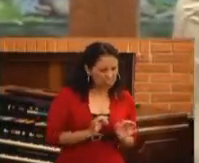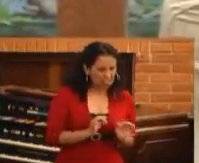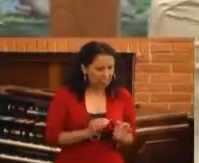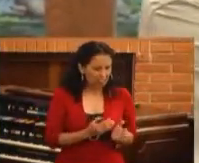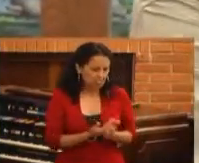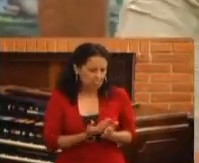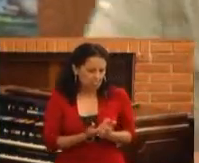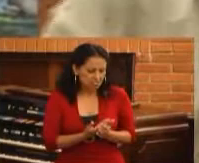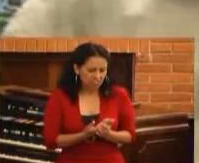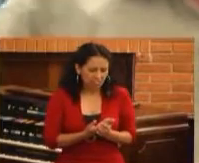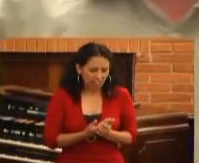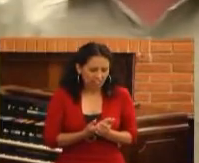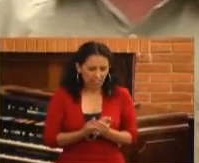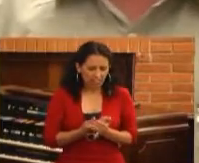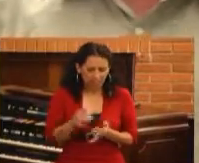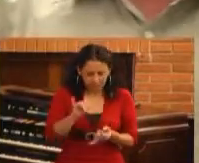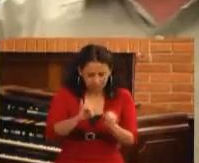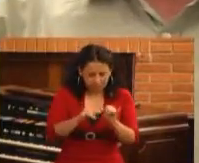estudada em microscópio,